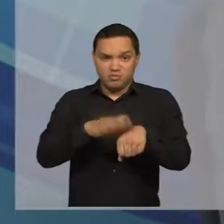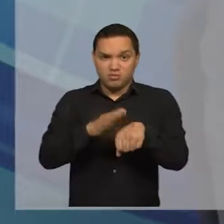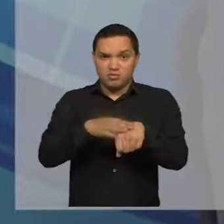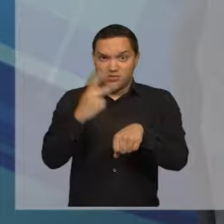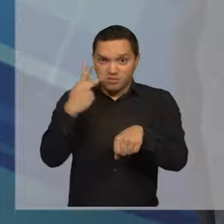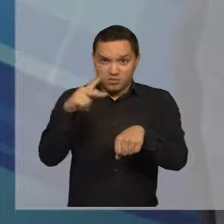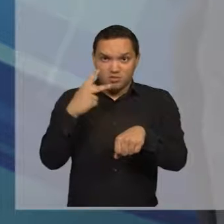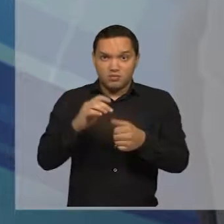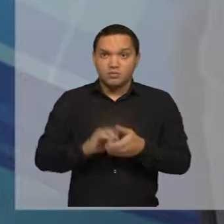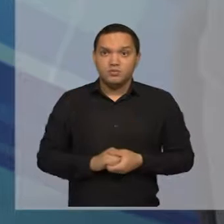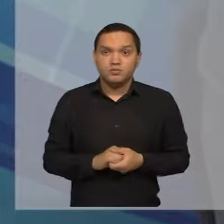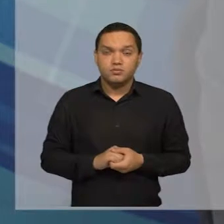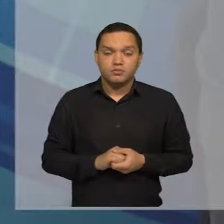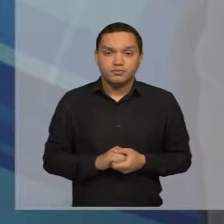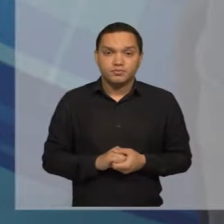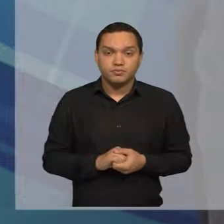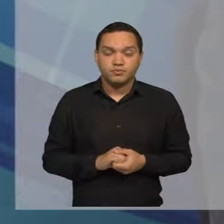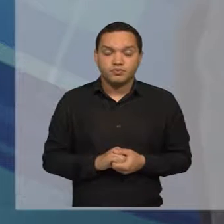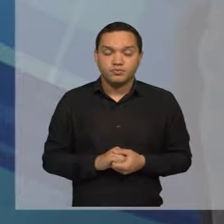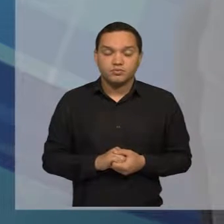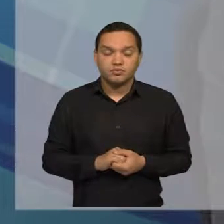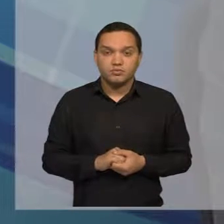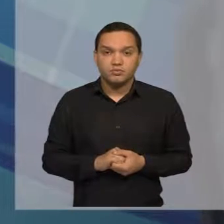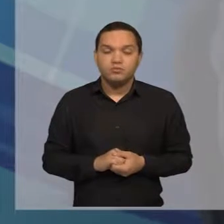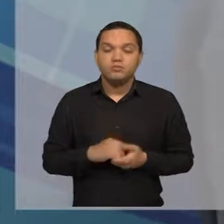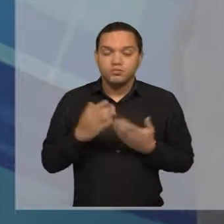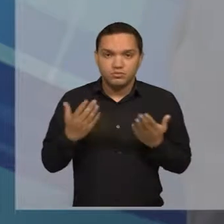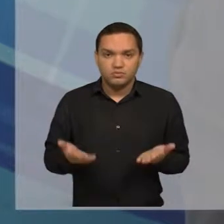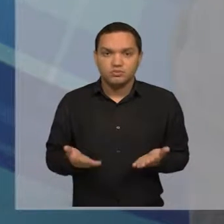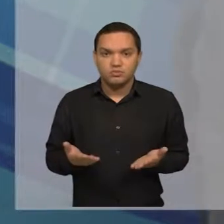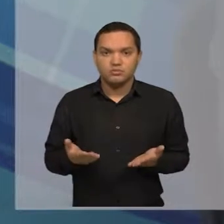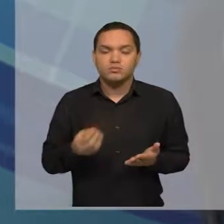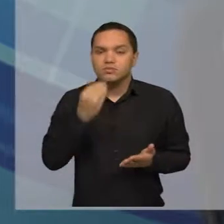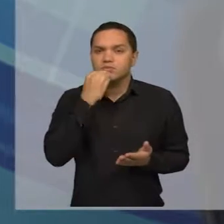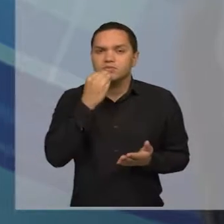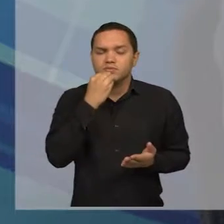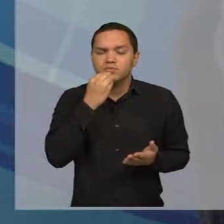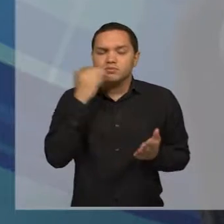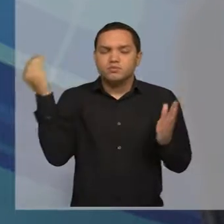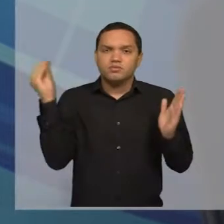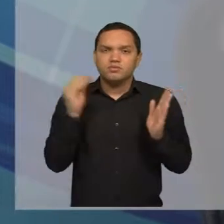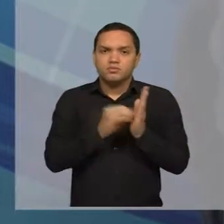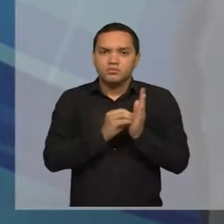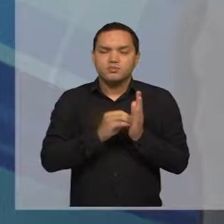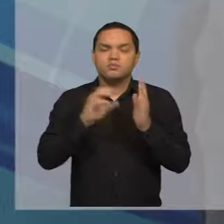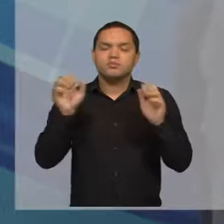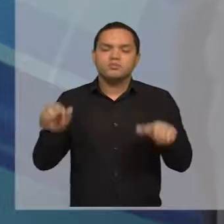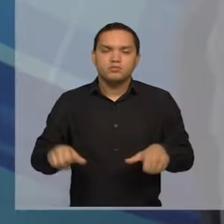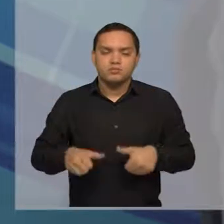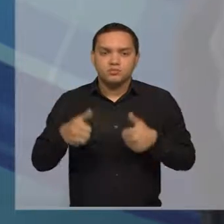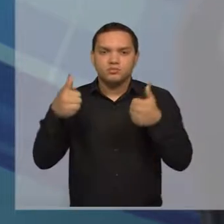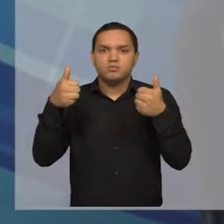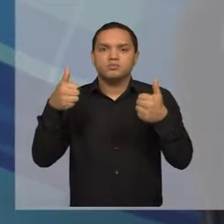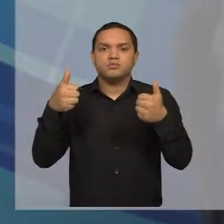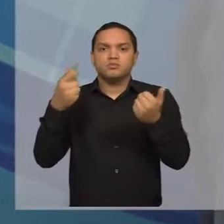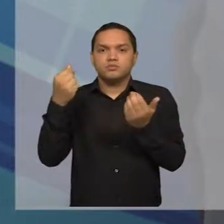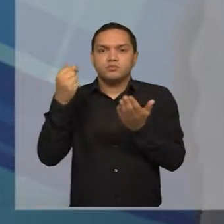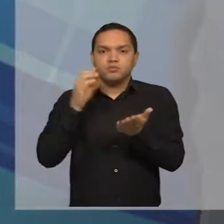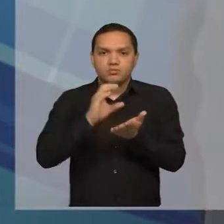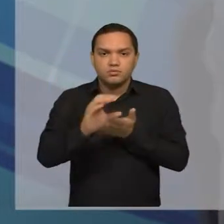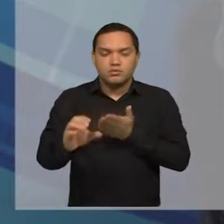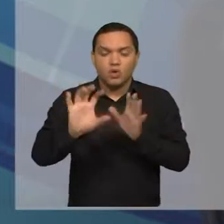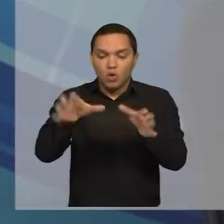ele é ministro da Justiça e da Segurança. Da Segurança. Né? Quando se esperava, por exemplo, algo aqui como melhorar os recursos